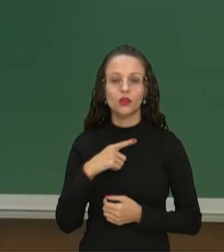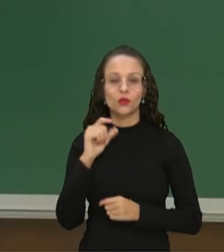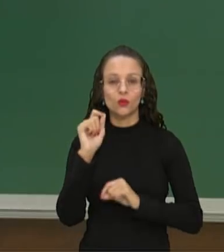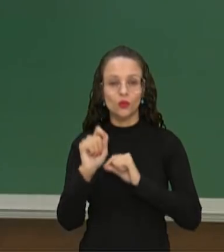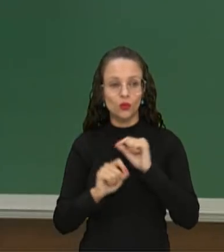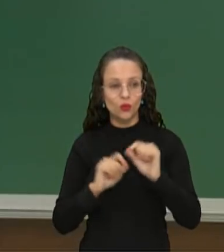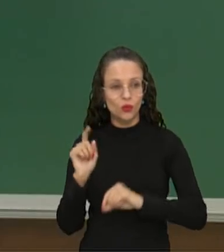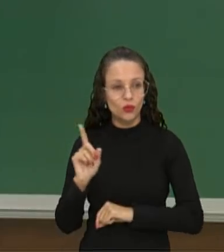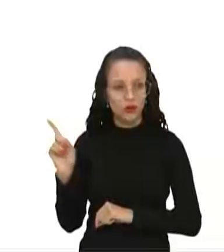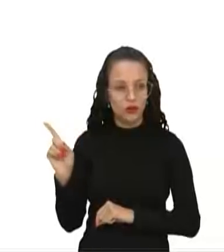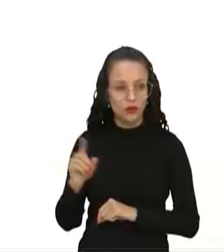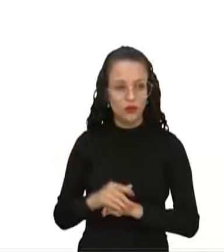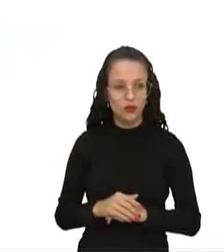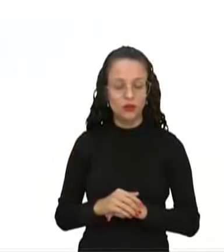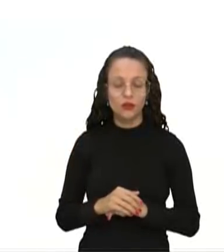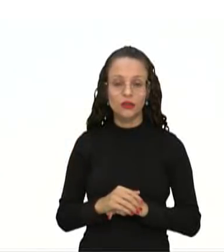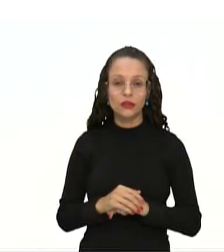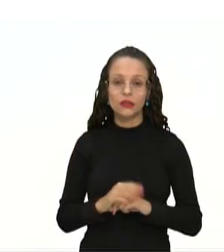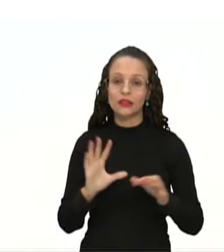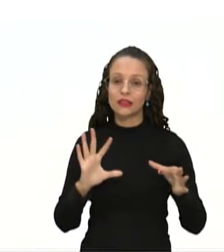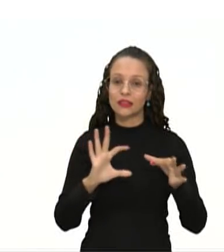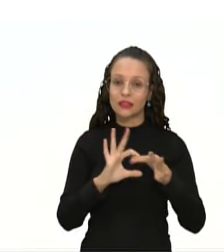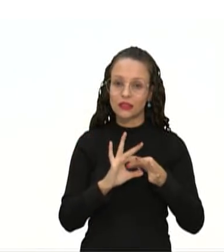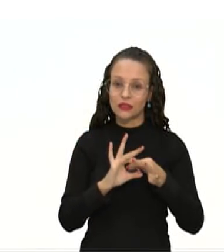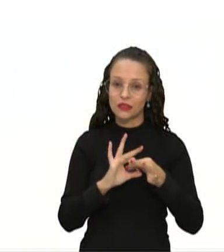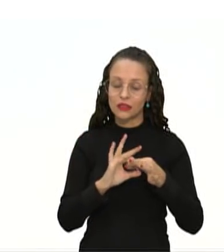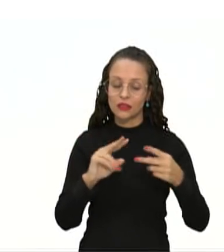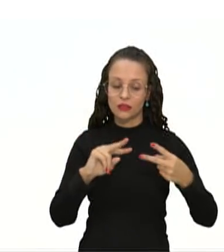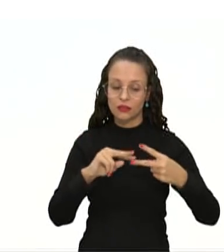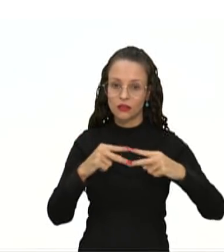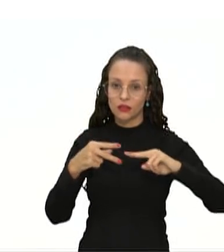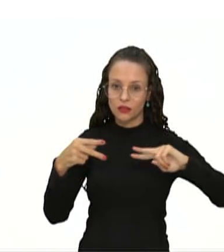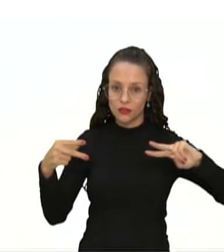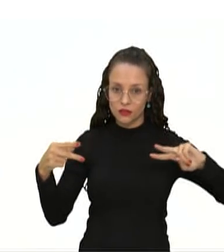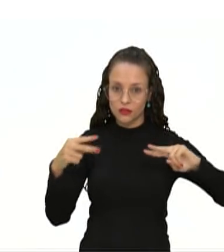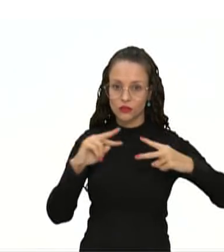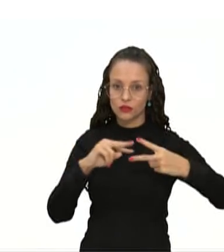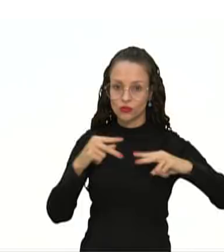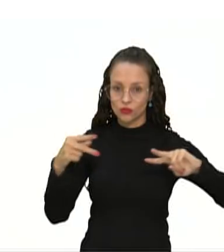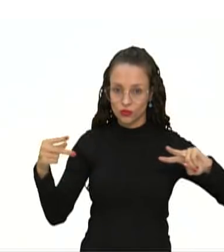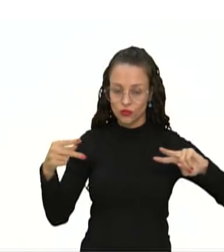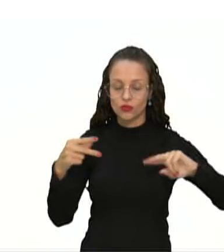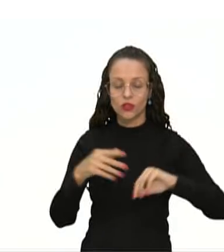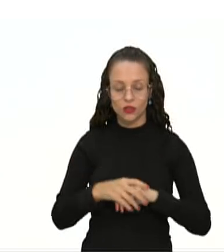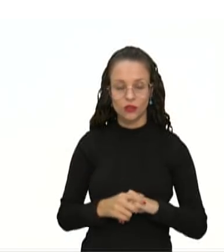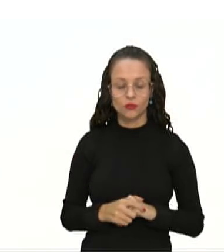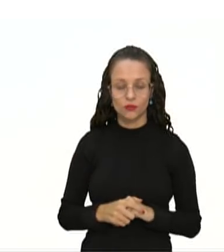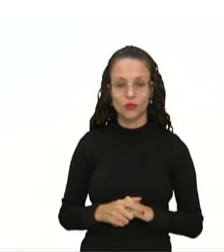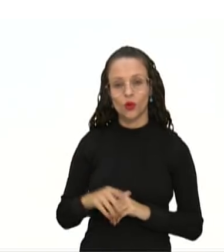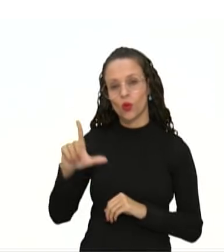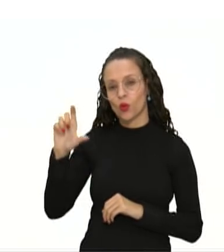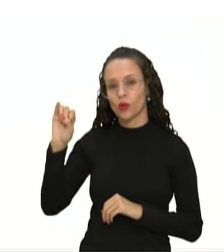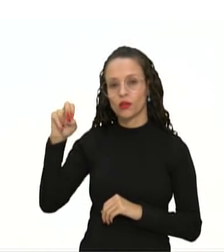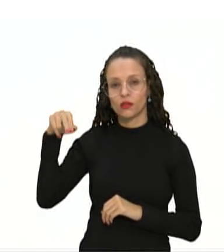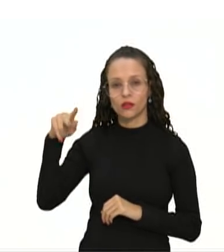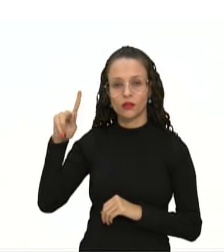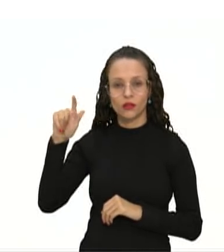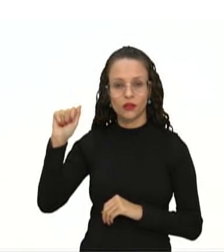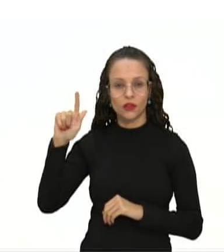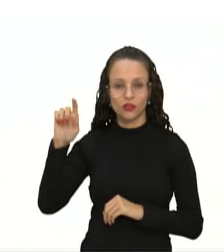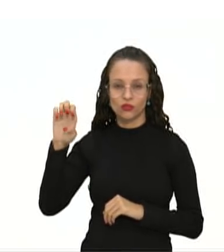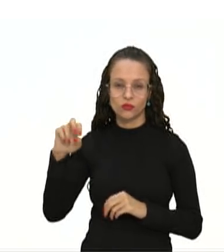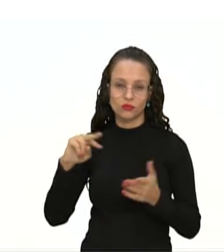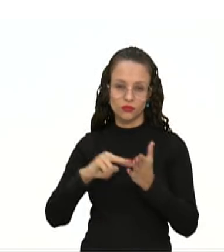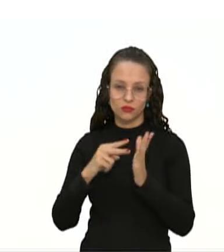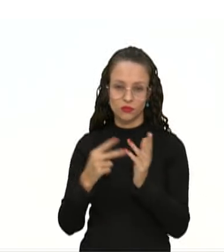quê? Ligação gênica ou linkage, né? Que são os dois sinônimos para o conteúdo de hoje.